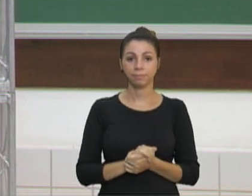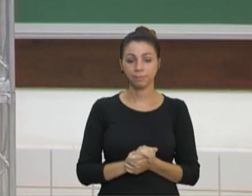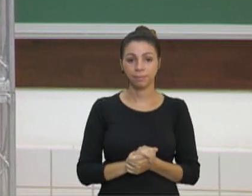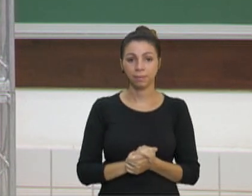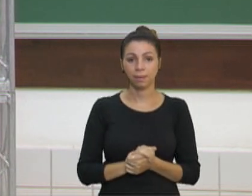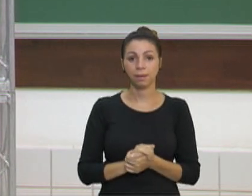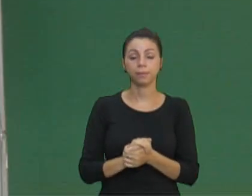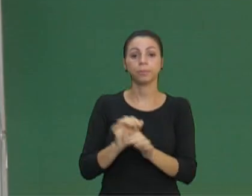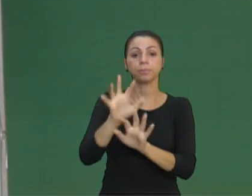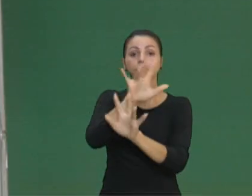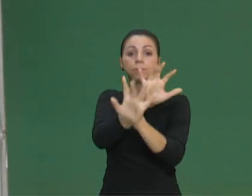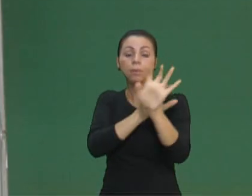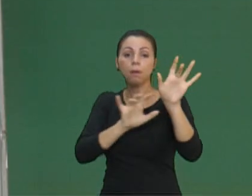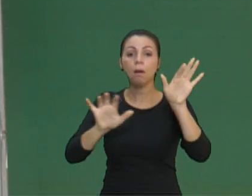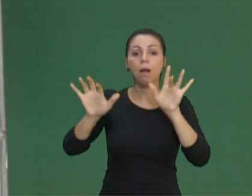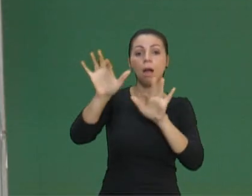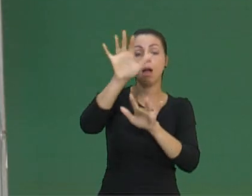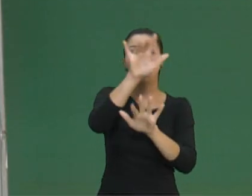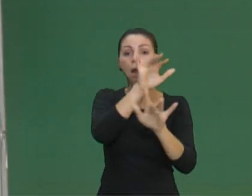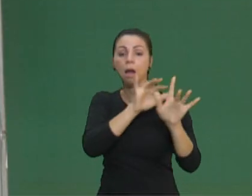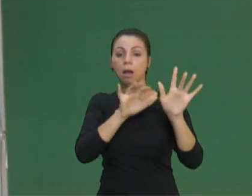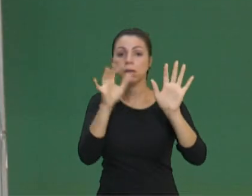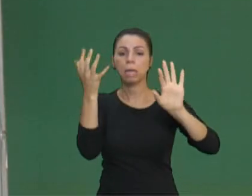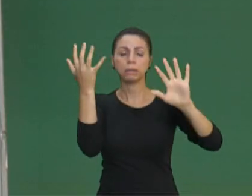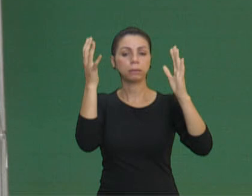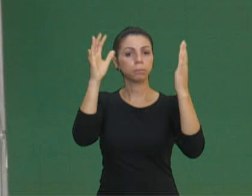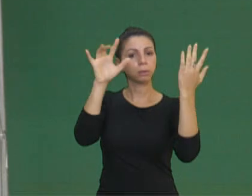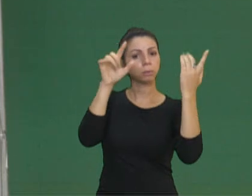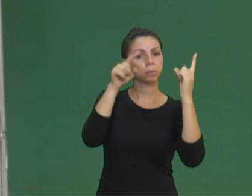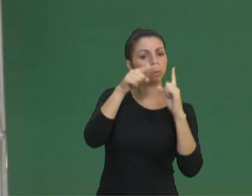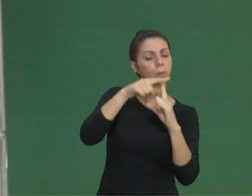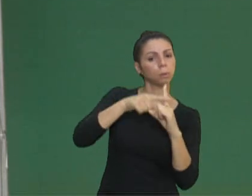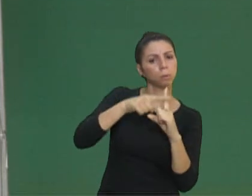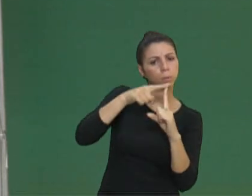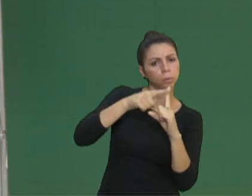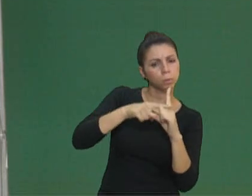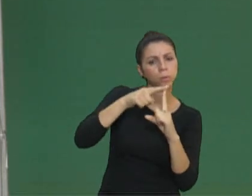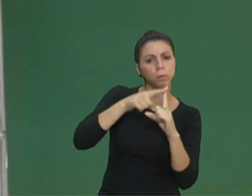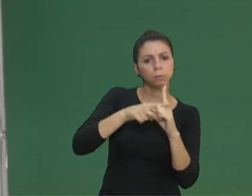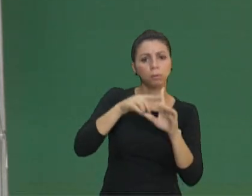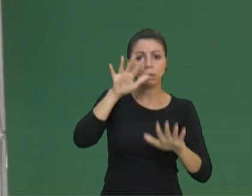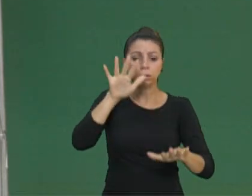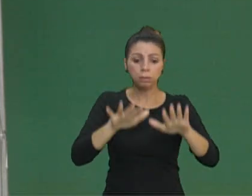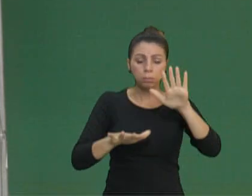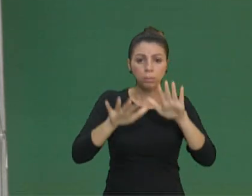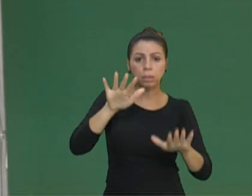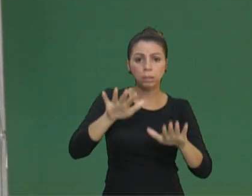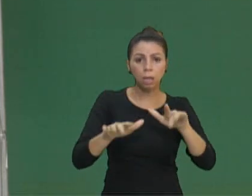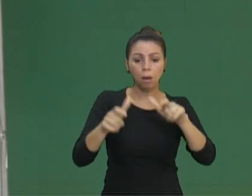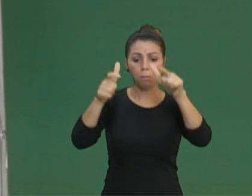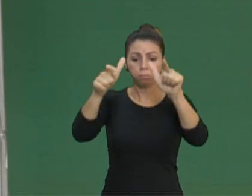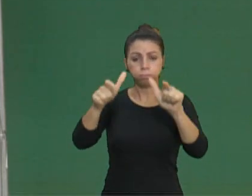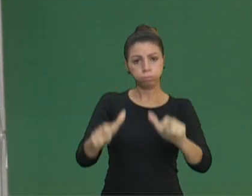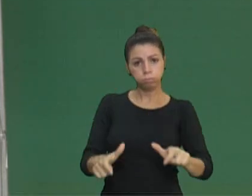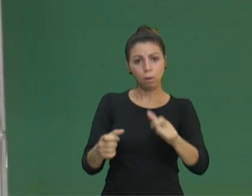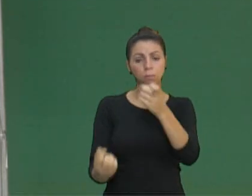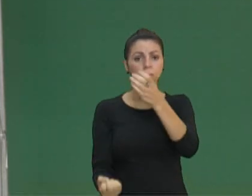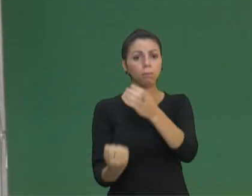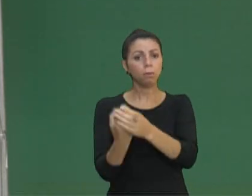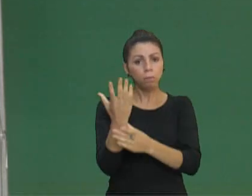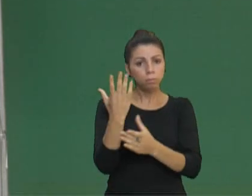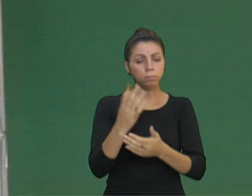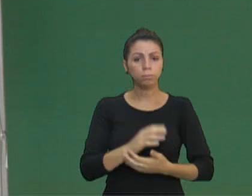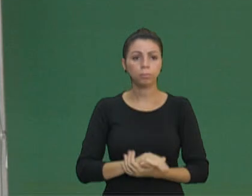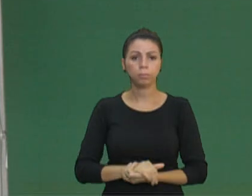de ar, as temperaturas, a umidade, tudo isso vai depender do ponto onde elas são